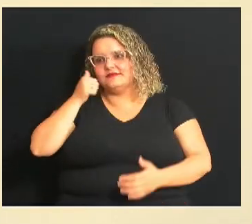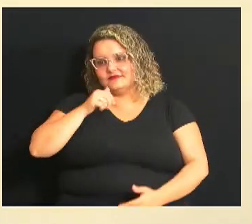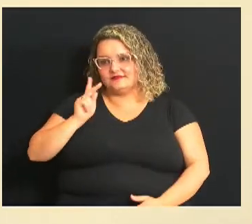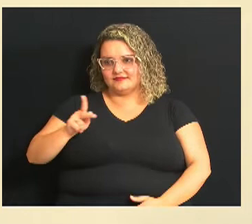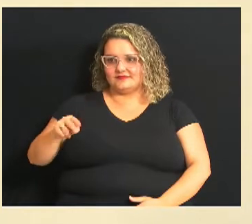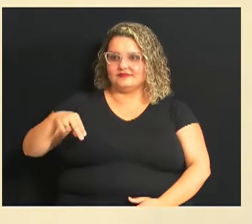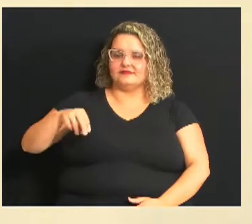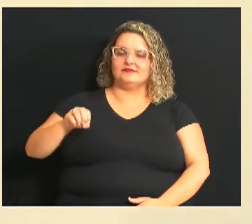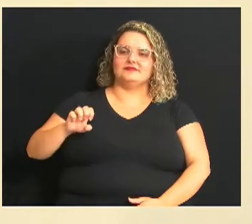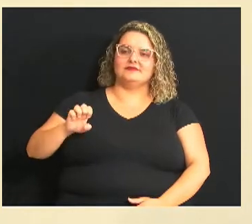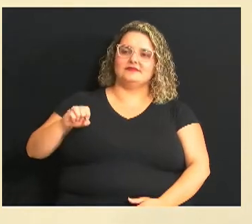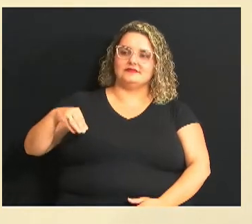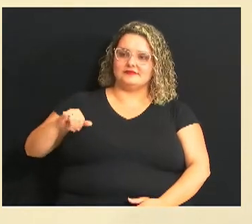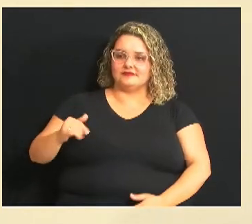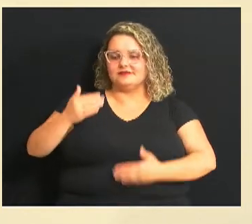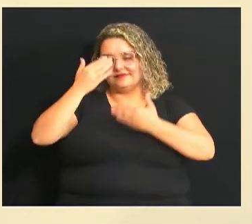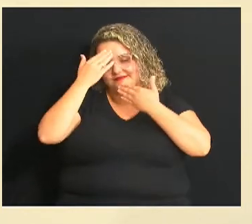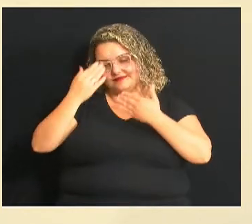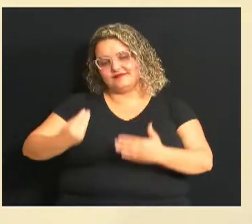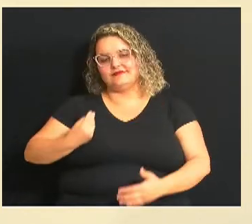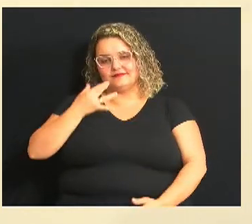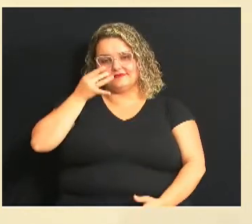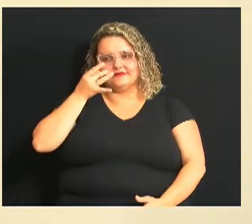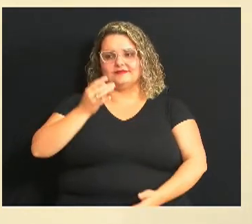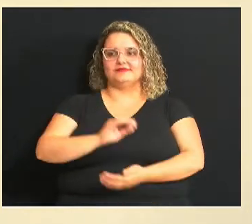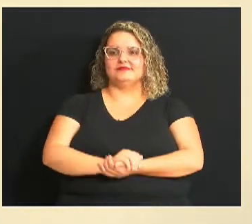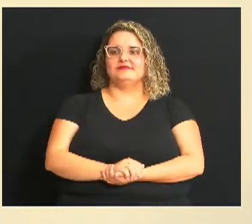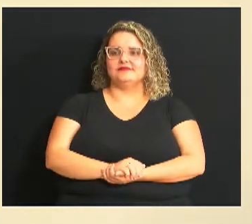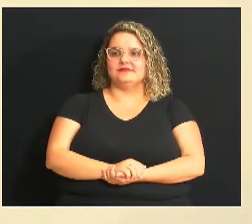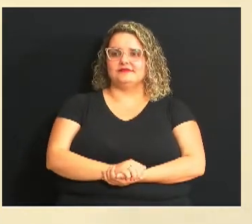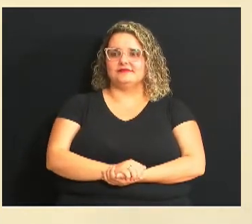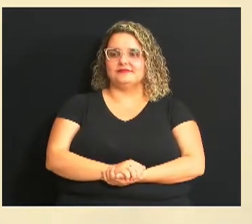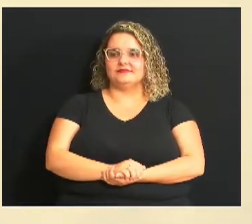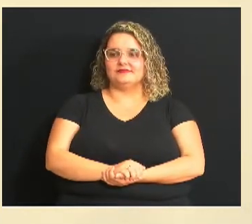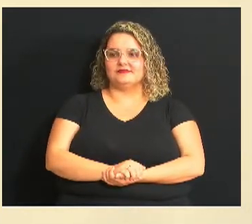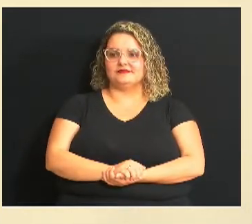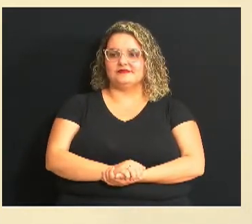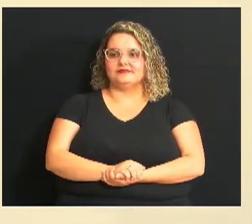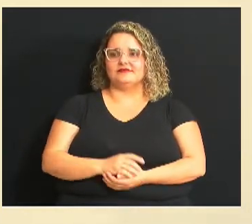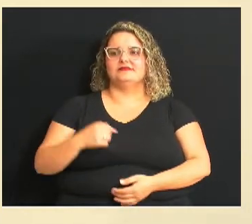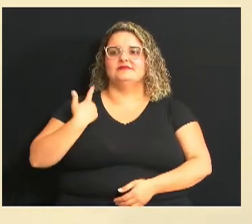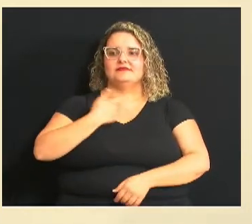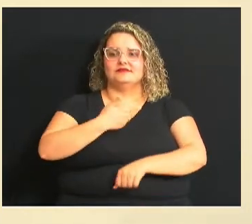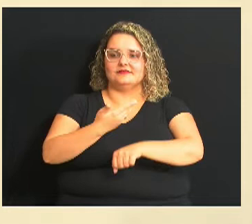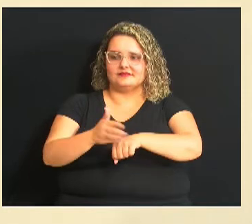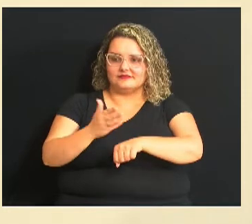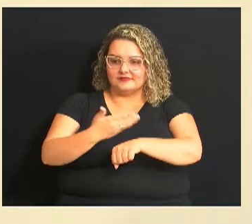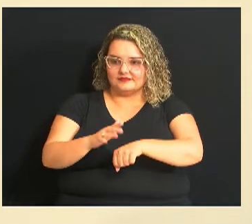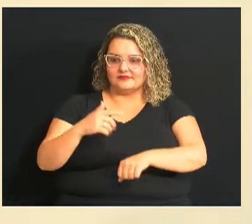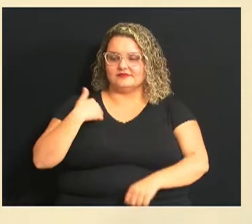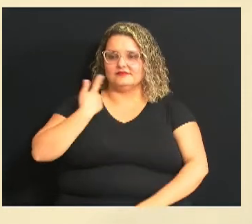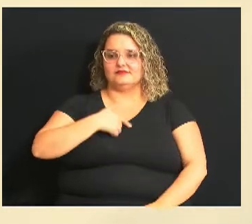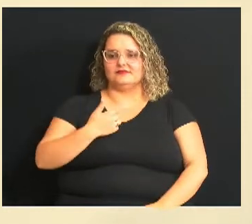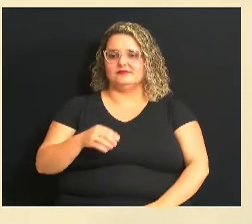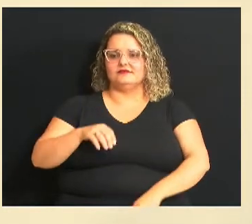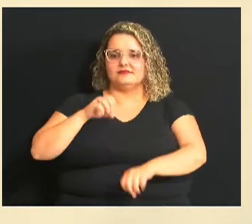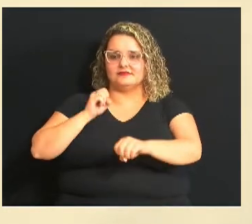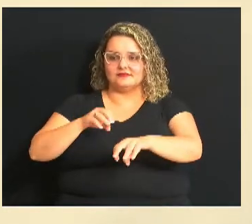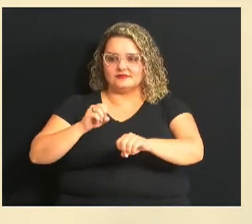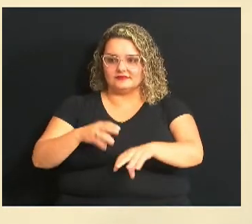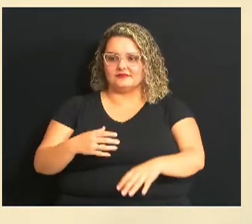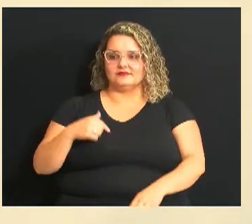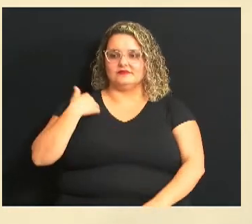pela presença. E essa nossa prática docente, né, essa